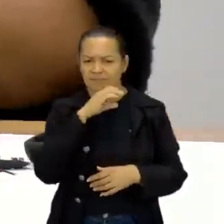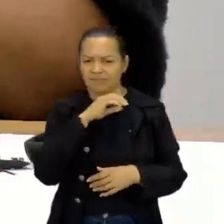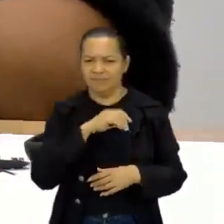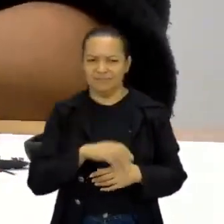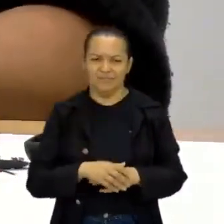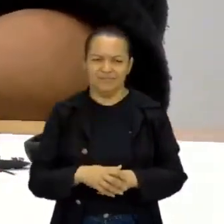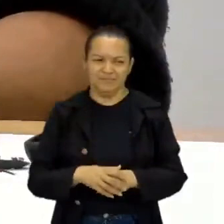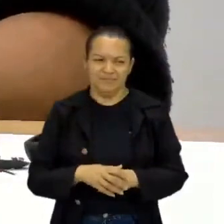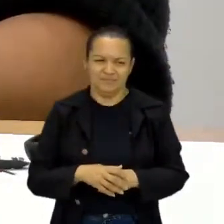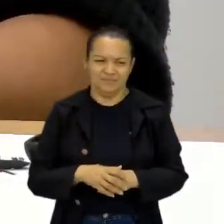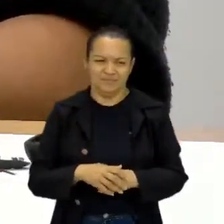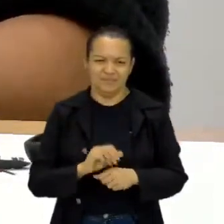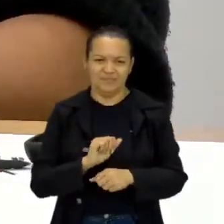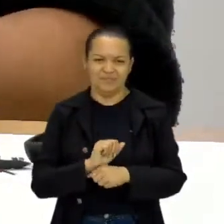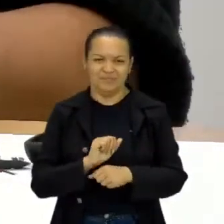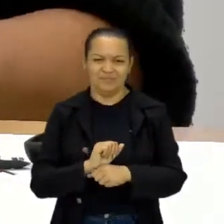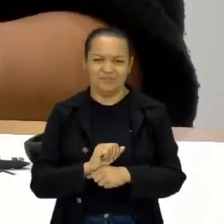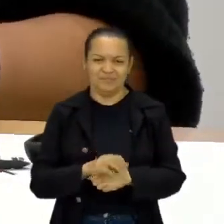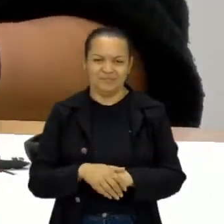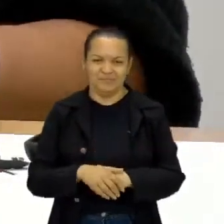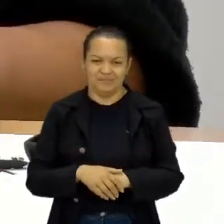colar. Vou colar.